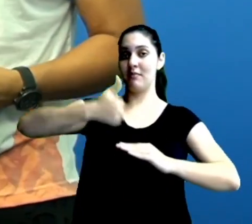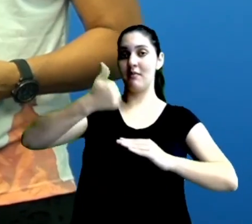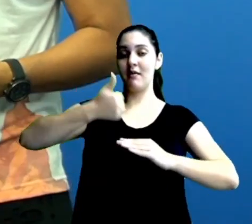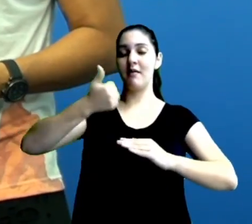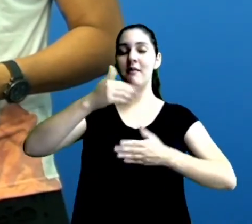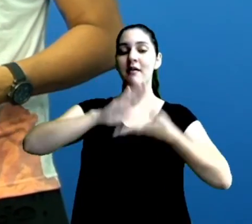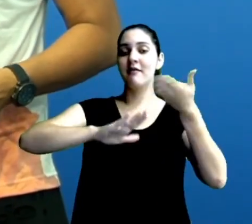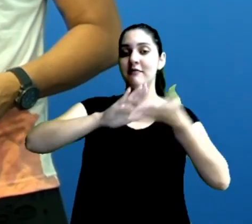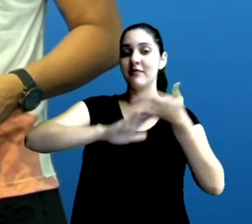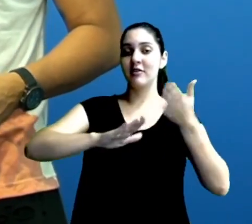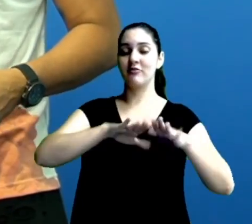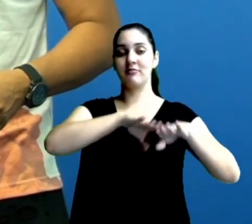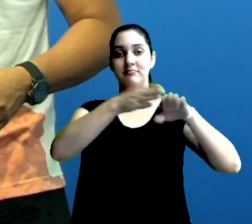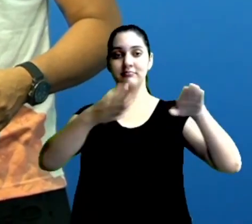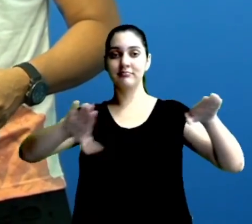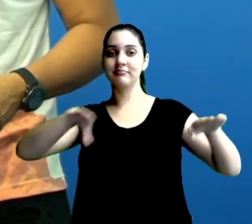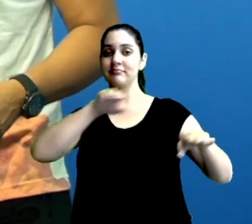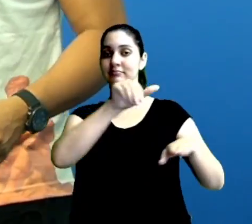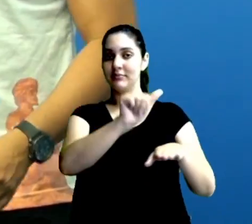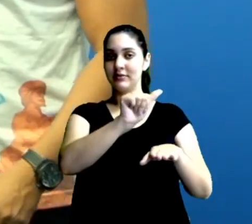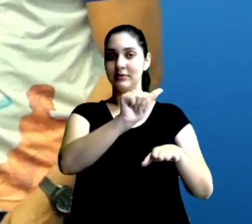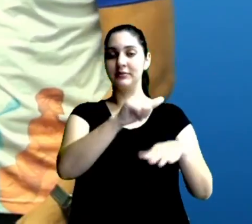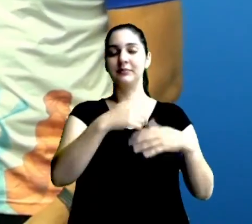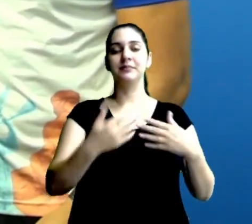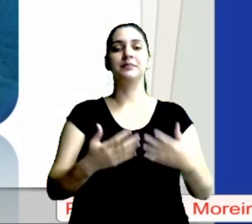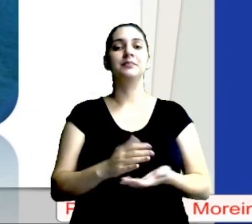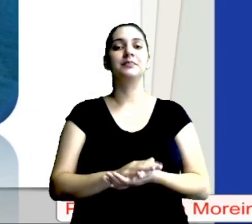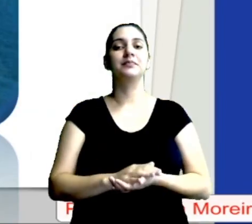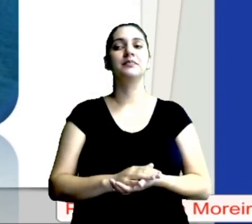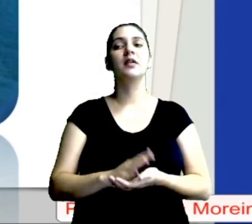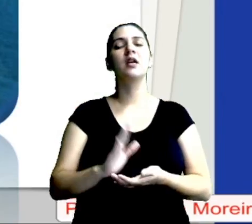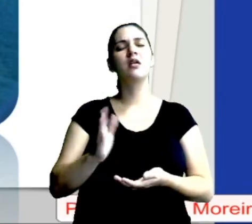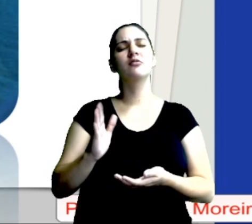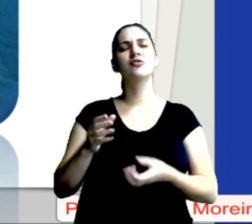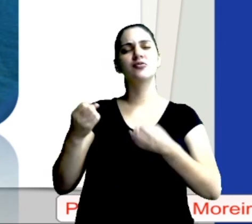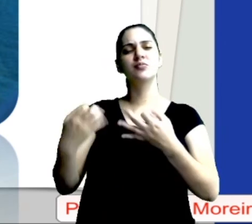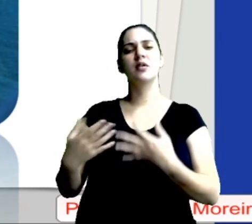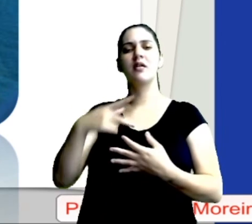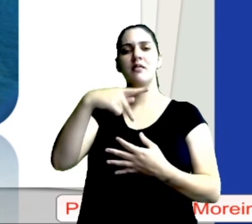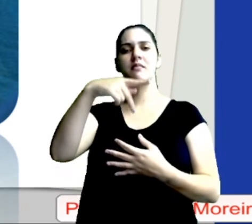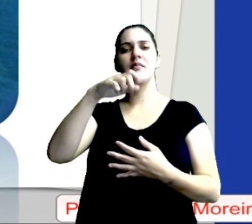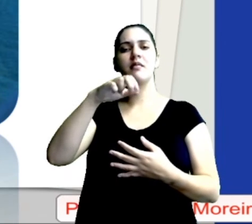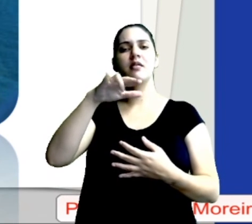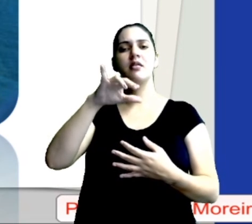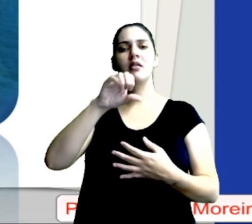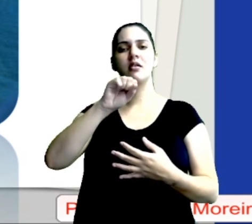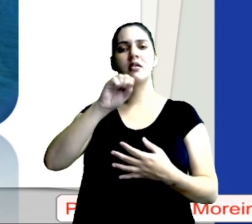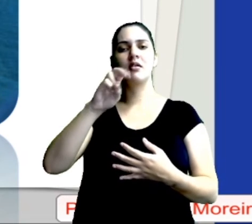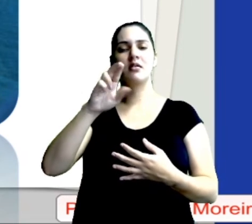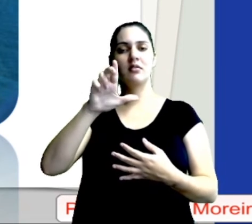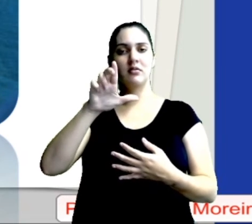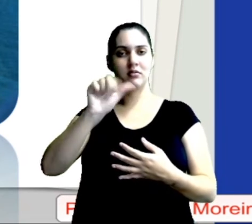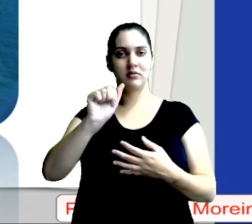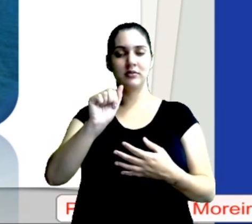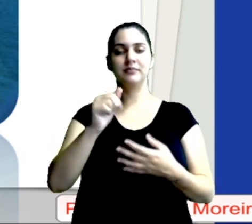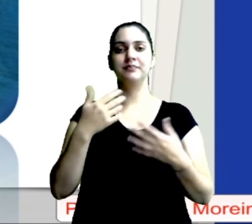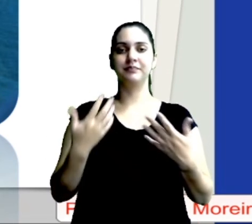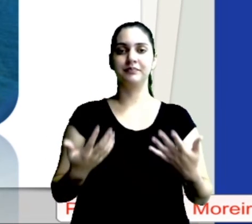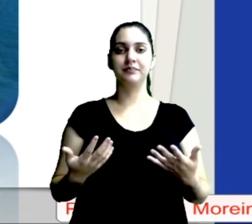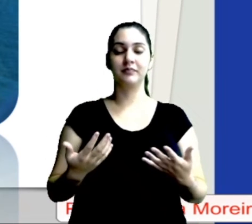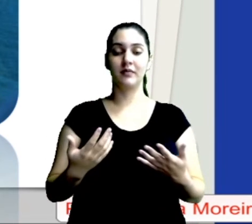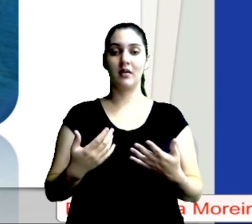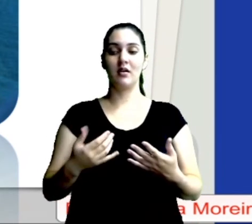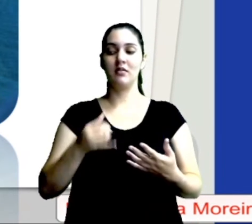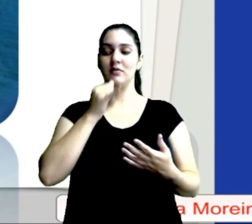pelo Oceano Atlântico. Isso aqui, ó, que eu estava falando de península, quando nós falamos sobre